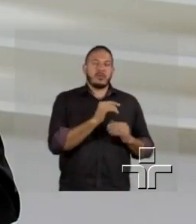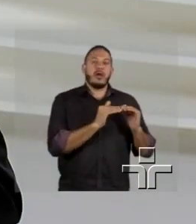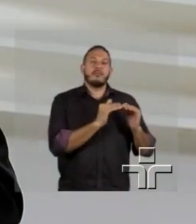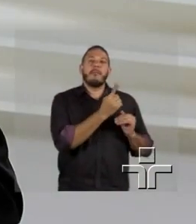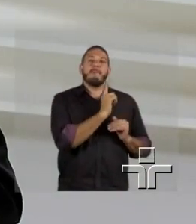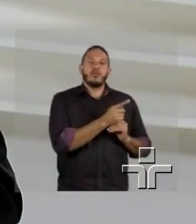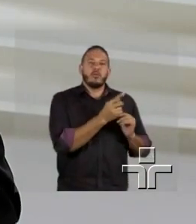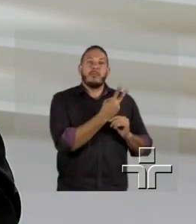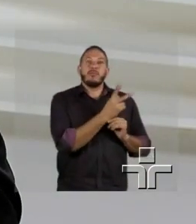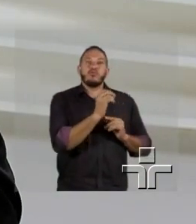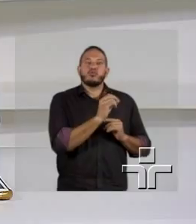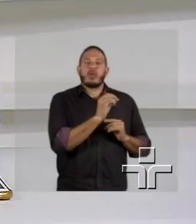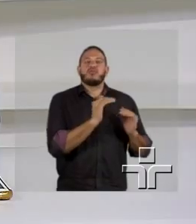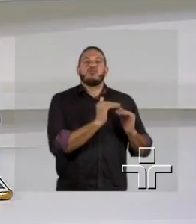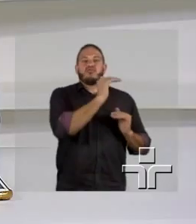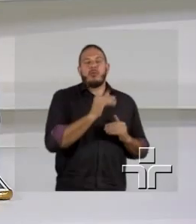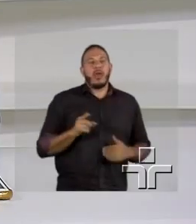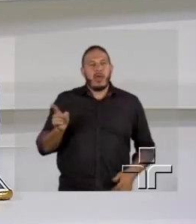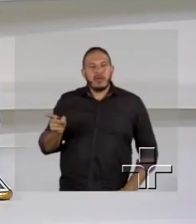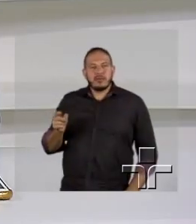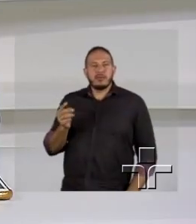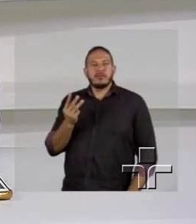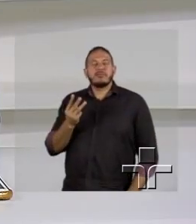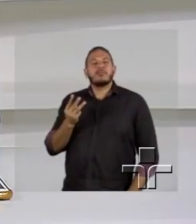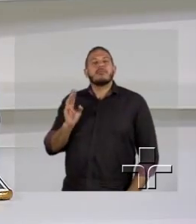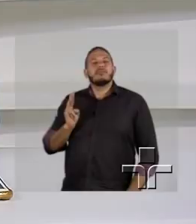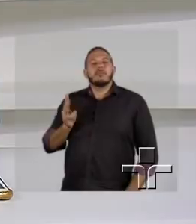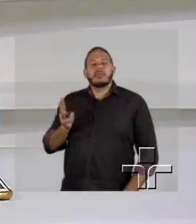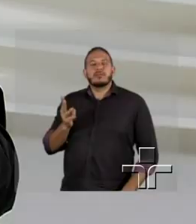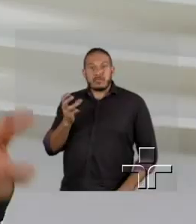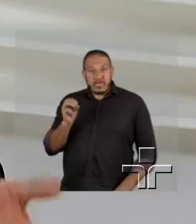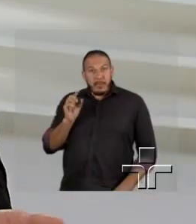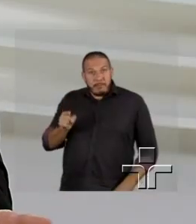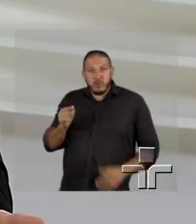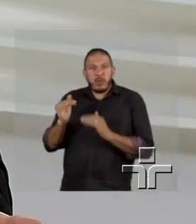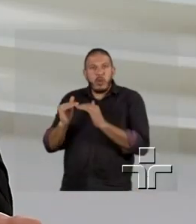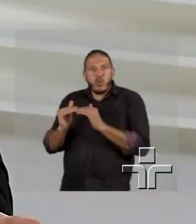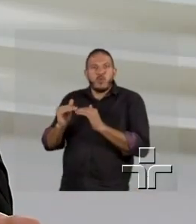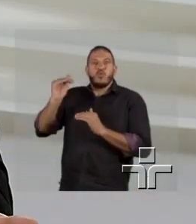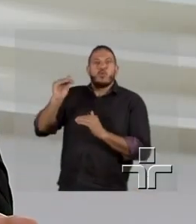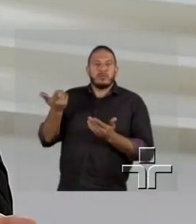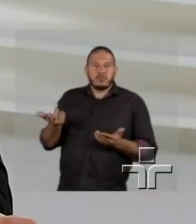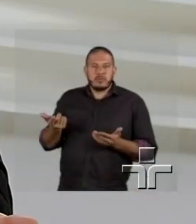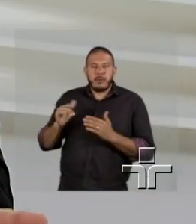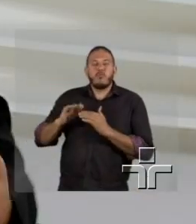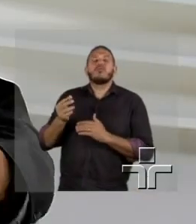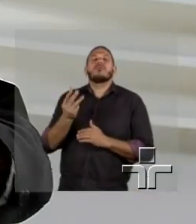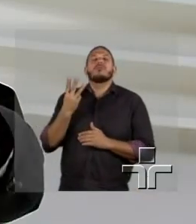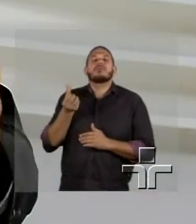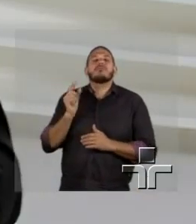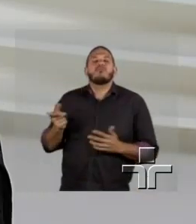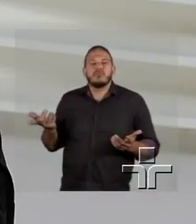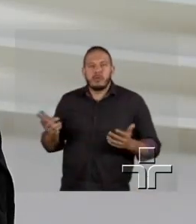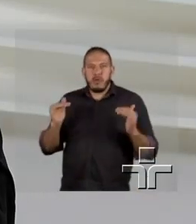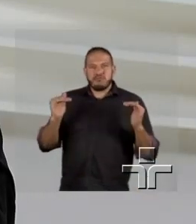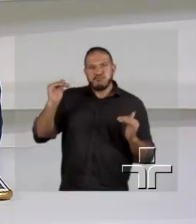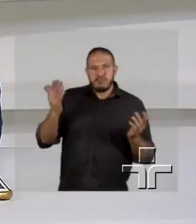mas como dos seus correligionários, assim, no paralelo, isso daí faz uma fumaceira muito grande. O senhor listou 3 pontos que são, assim,